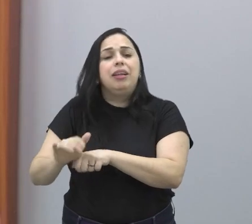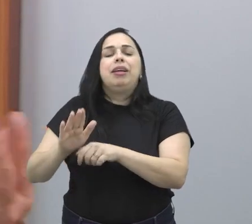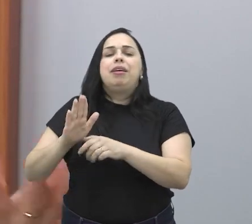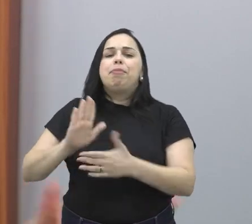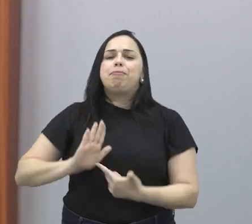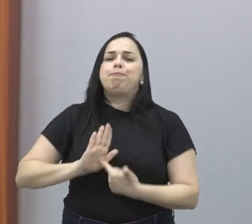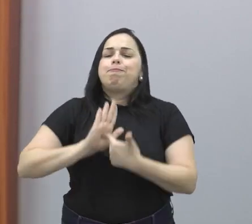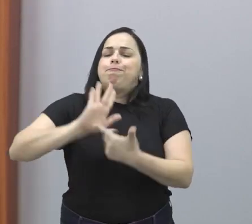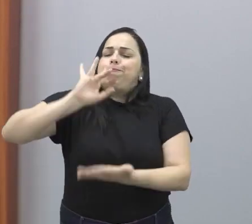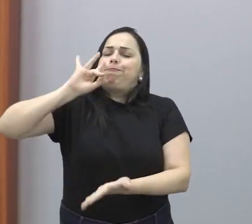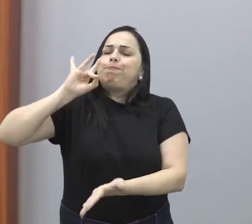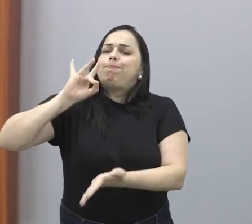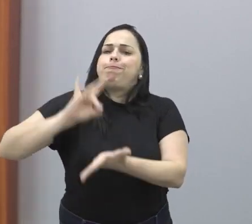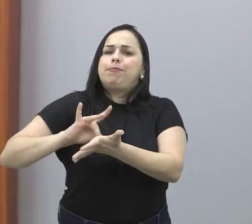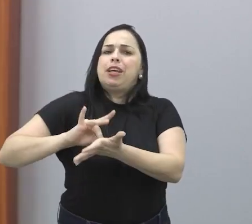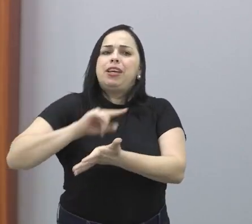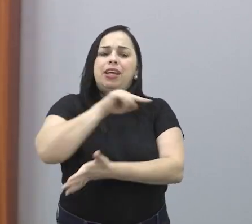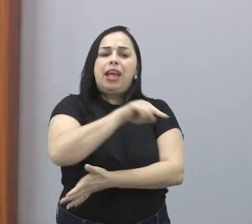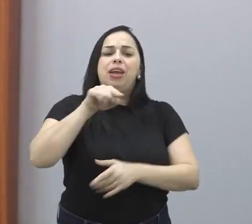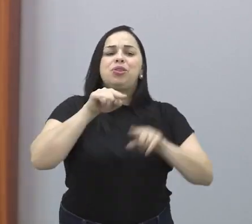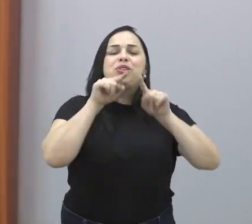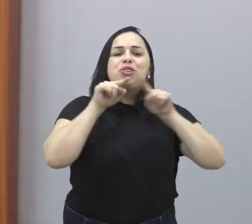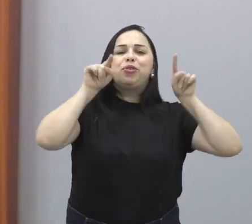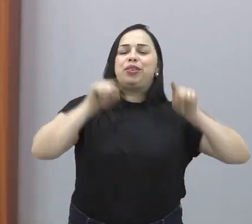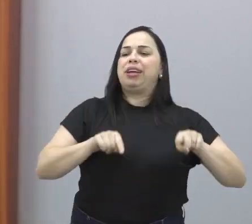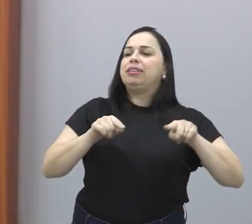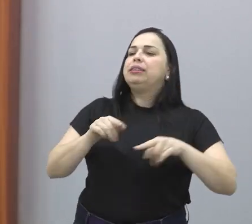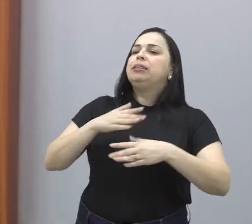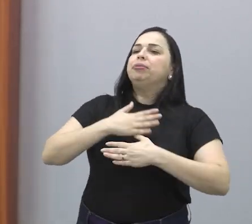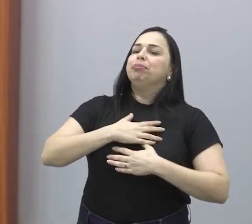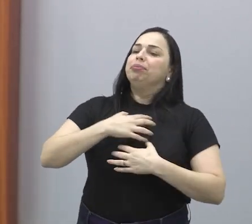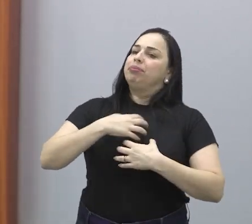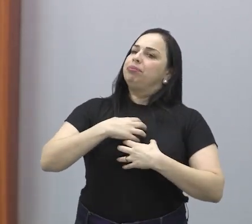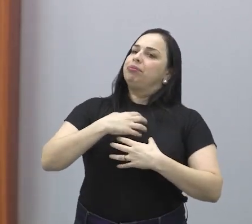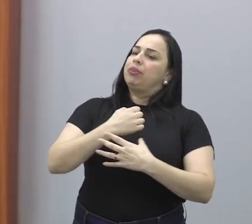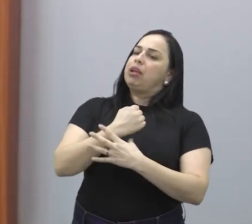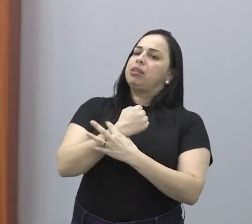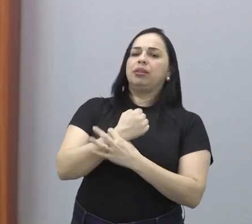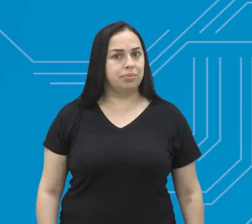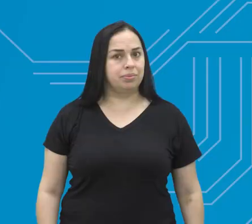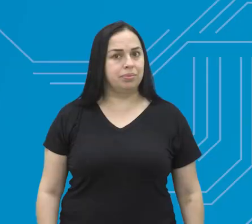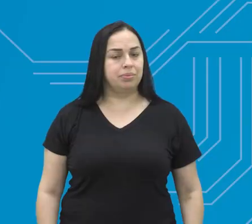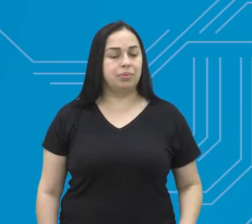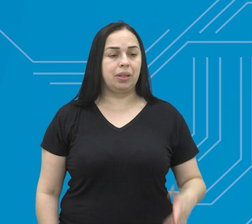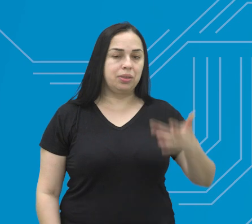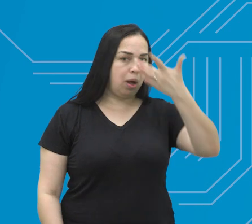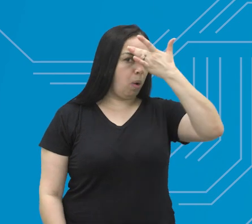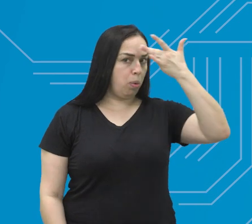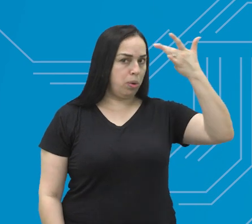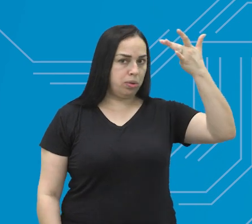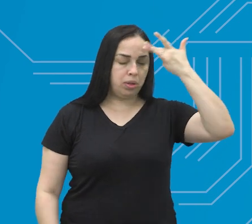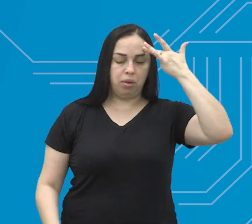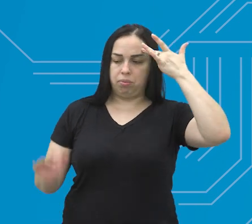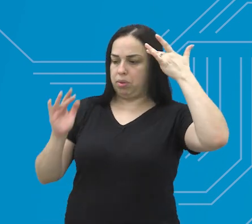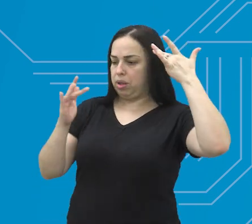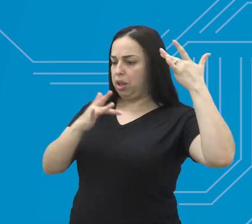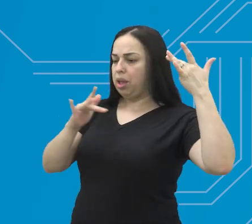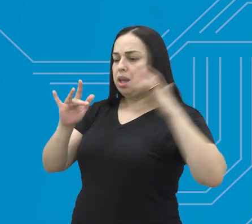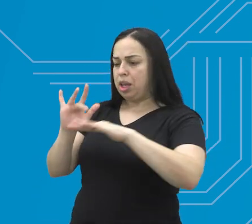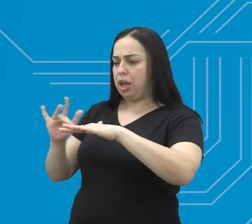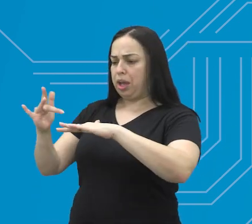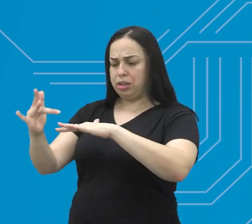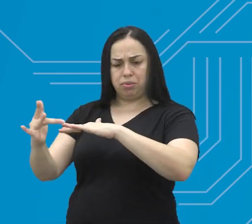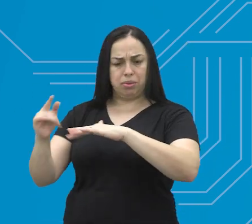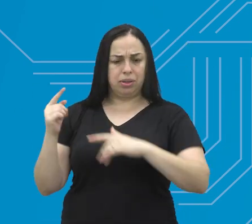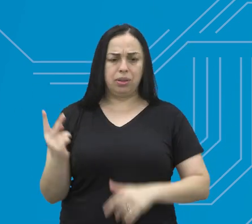mais transparência para com esses funcionários, mais esse funcionário se sente seguro. A relação entre saúde mental e